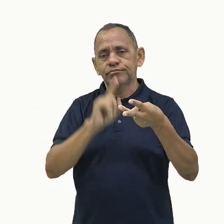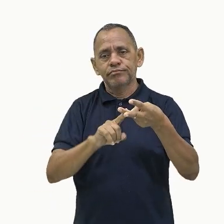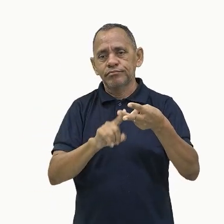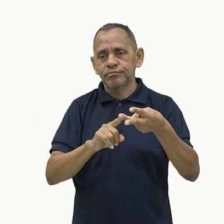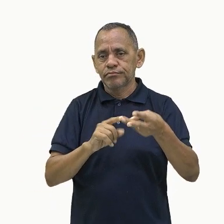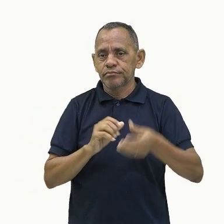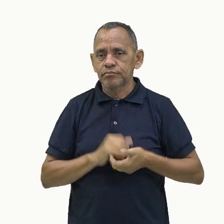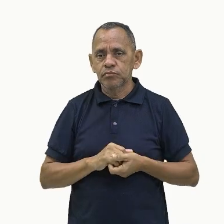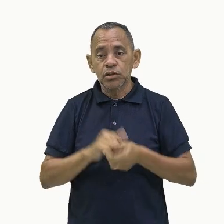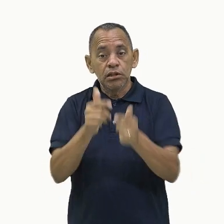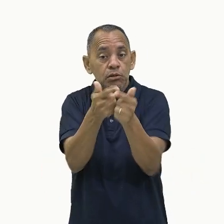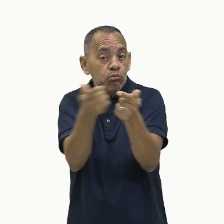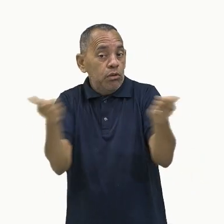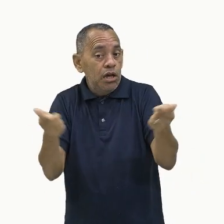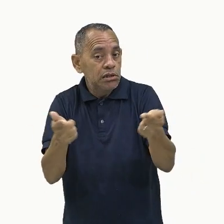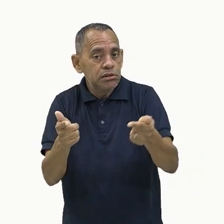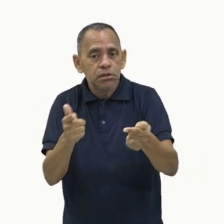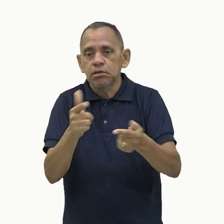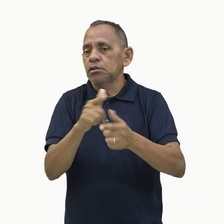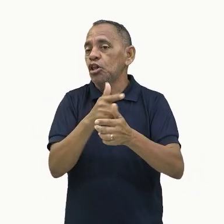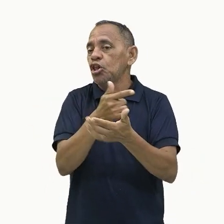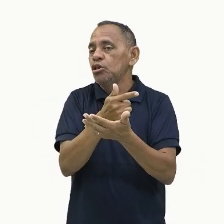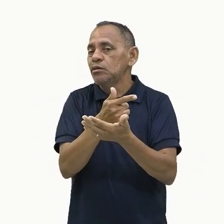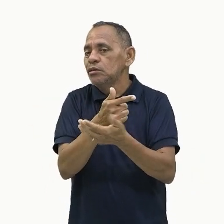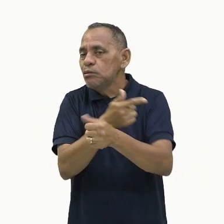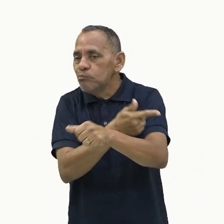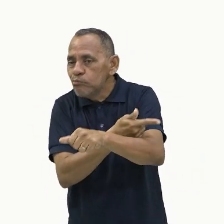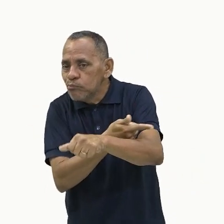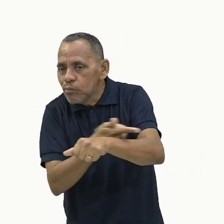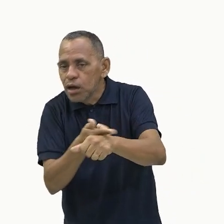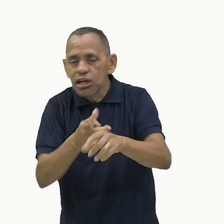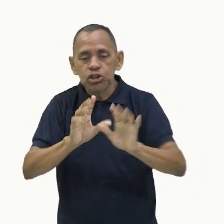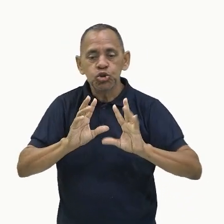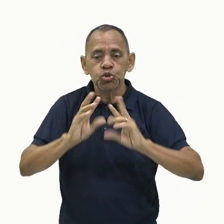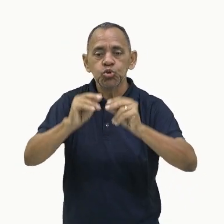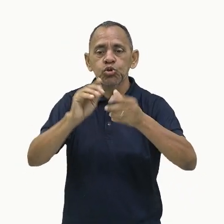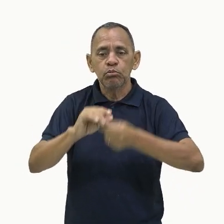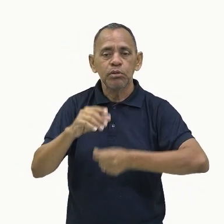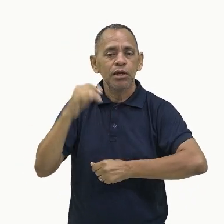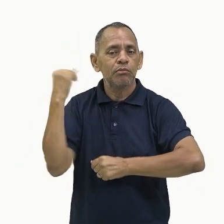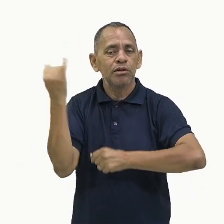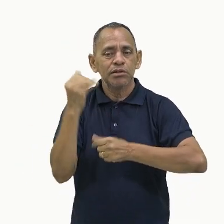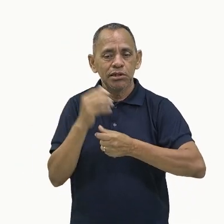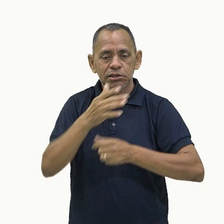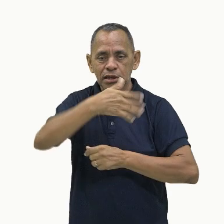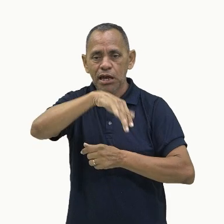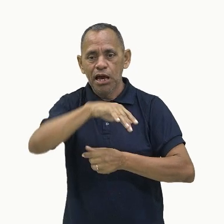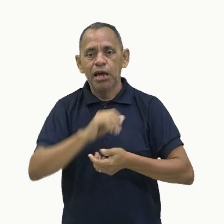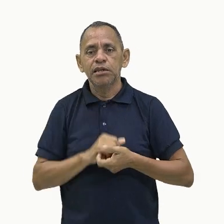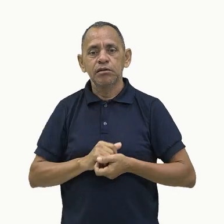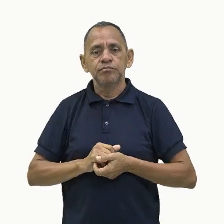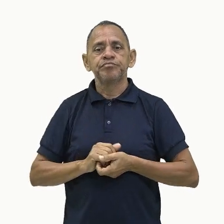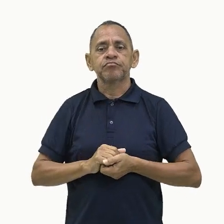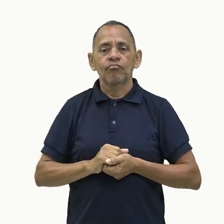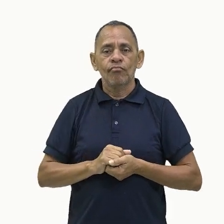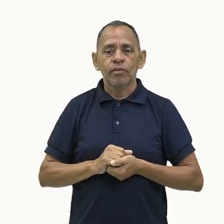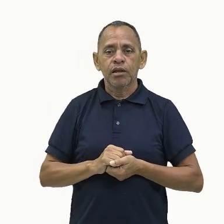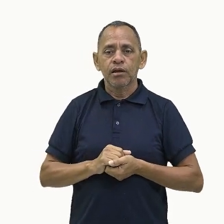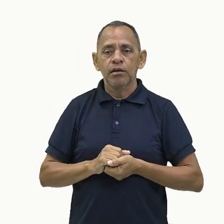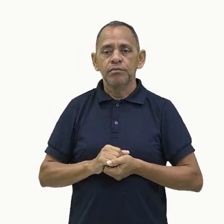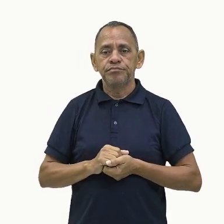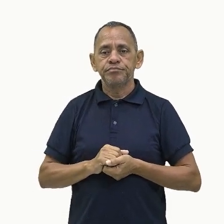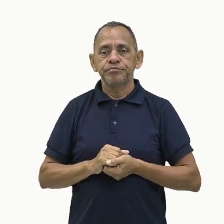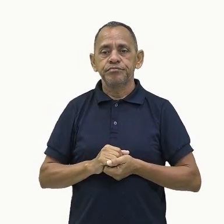limpeza, significa limpar. A limpeza é fundamental para manter um ambiente organizado e livre de sujeira.